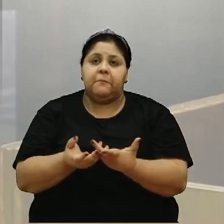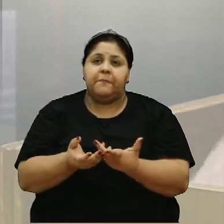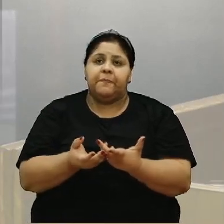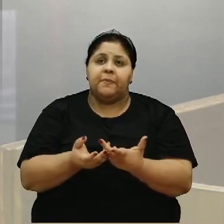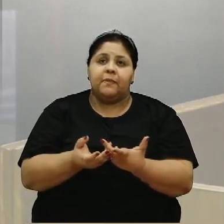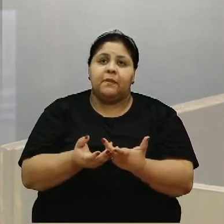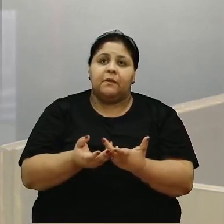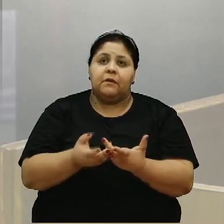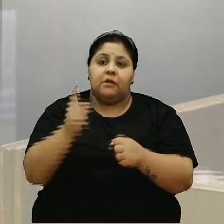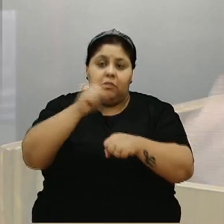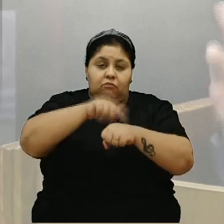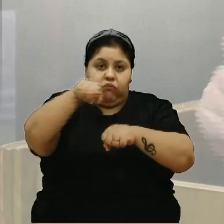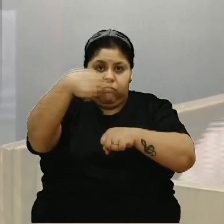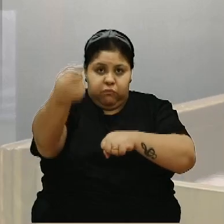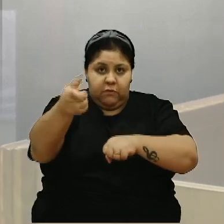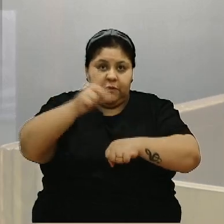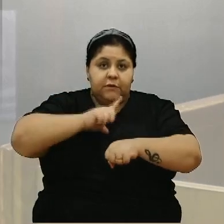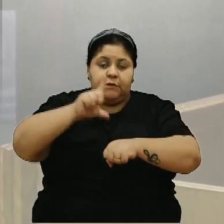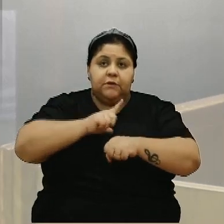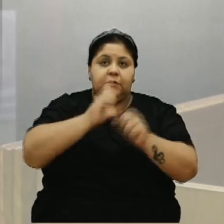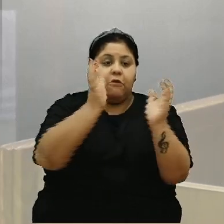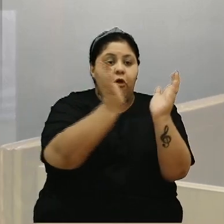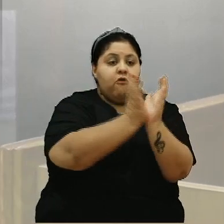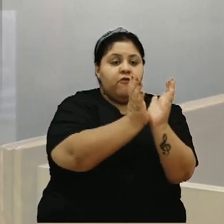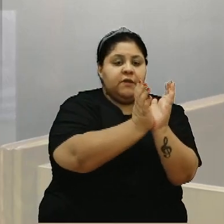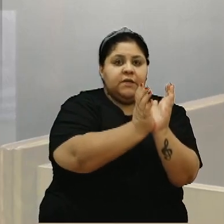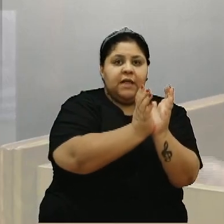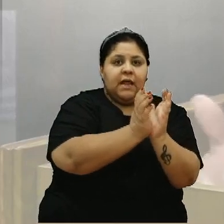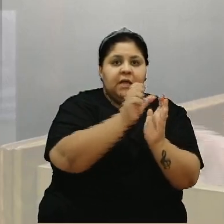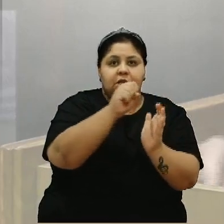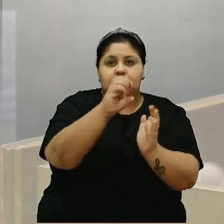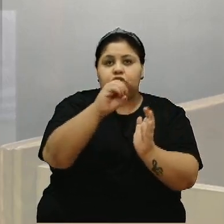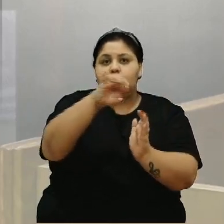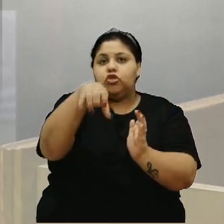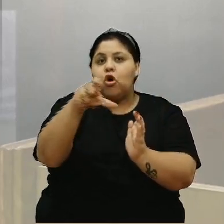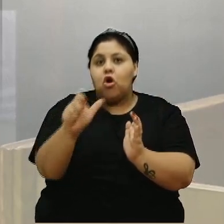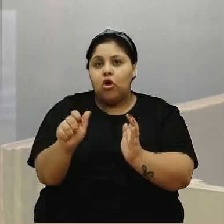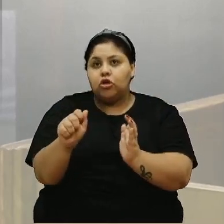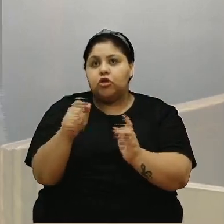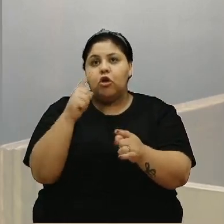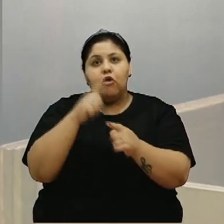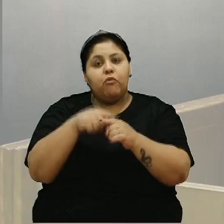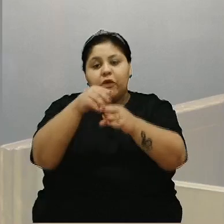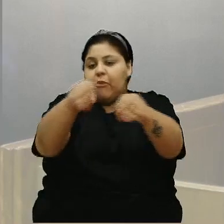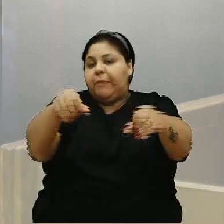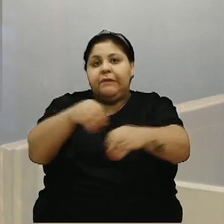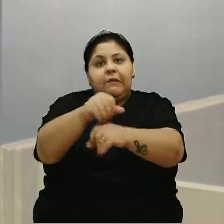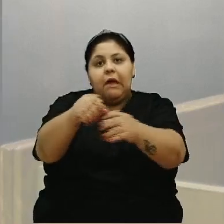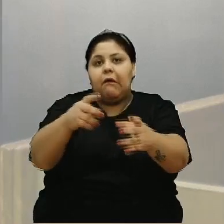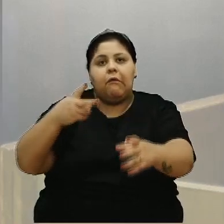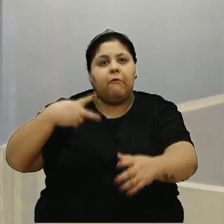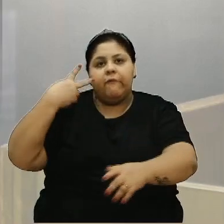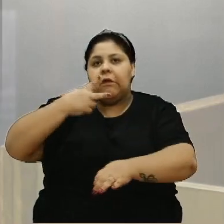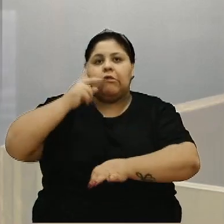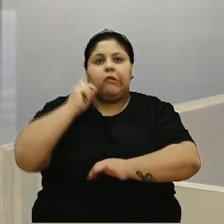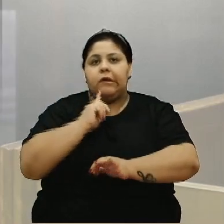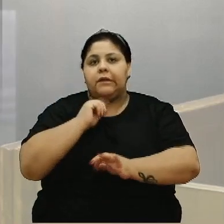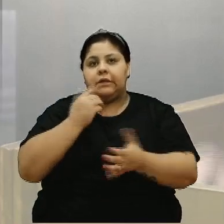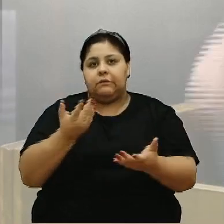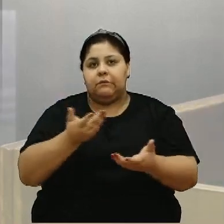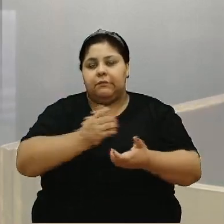Daqui uns tempos nós vamos ter que fazer salada de soja. Porque é isso que eles vão plantar, vereador Renato. Soja.